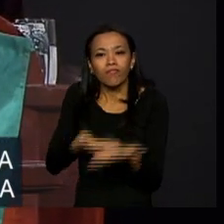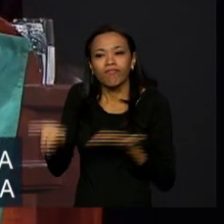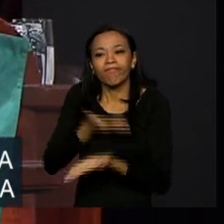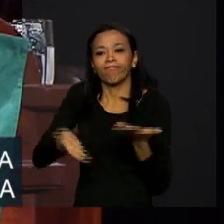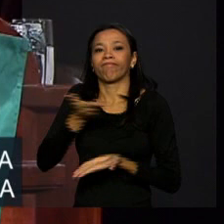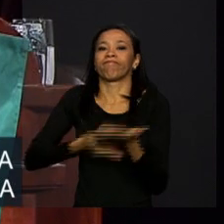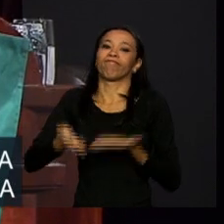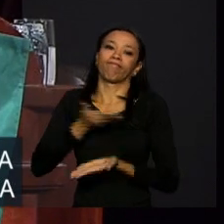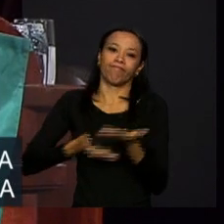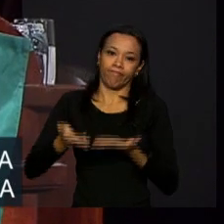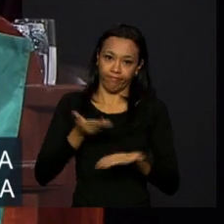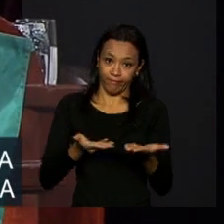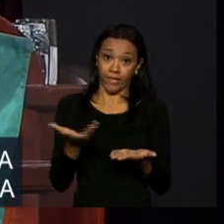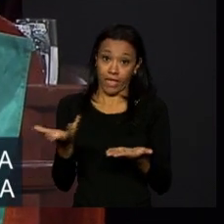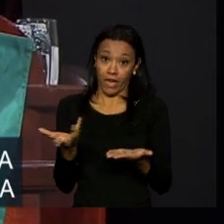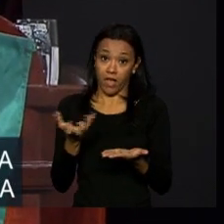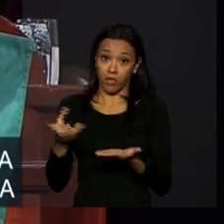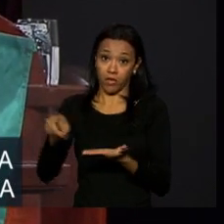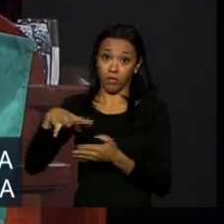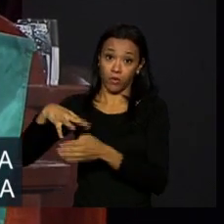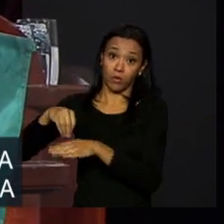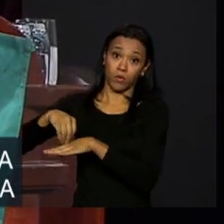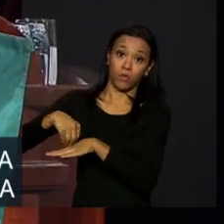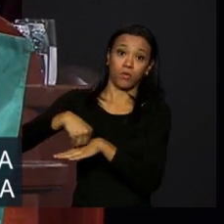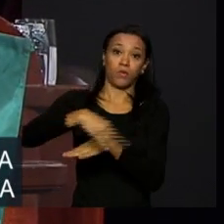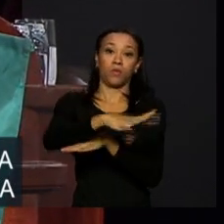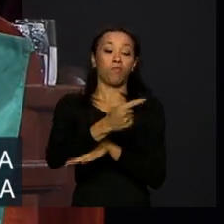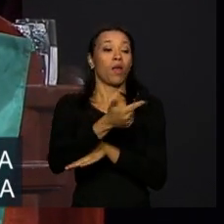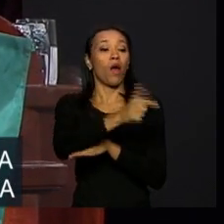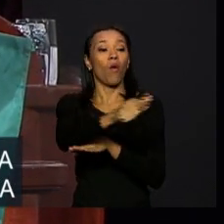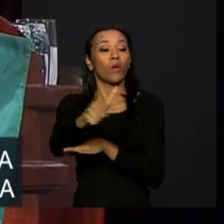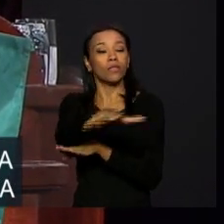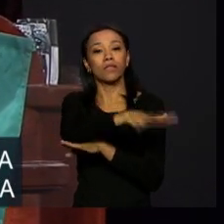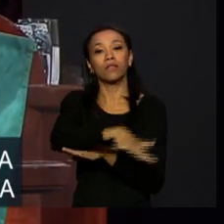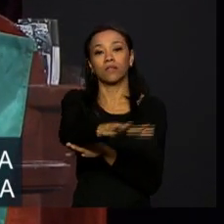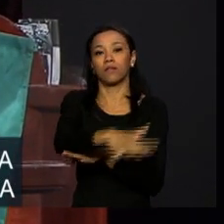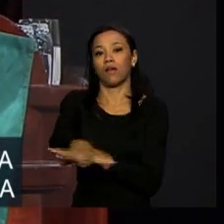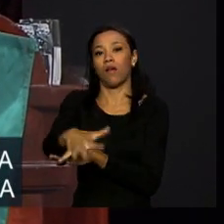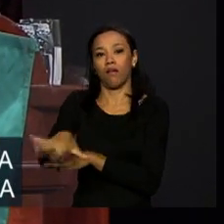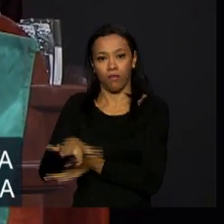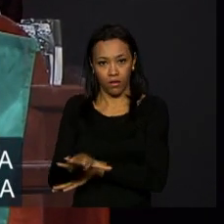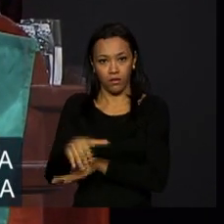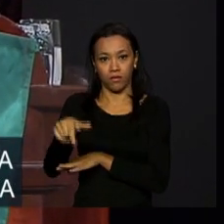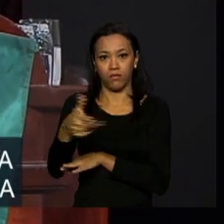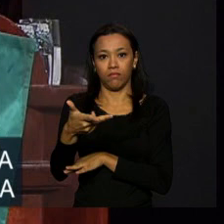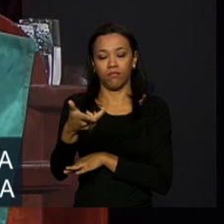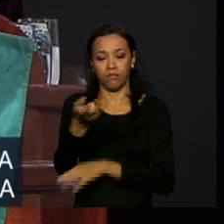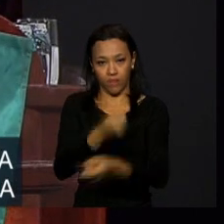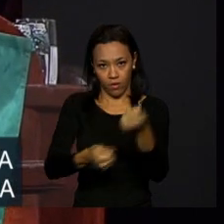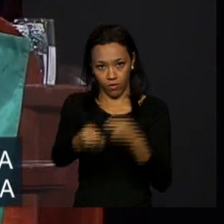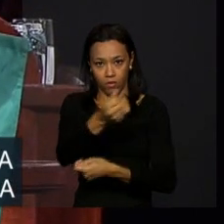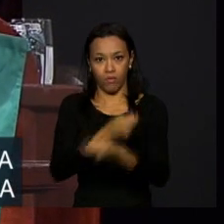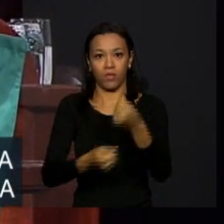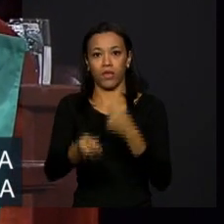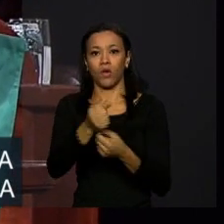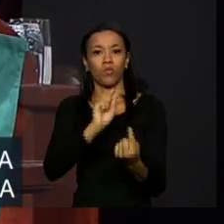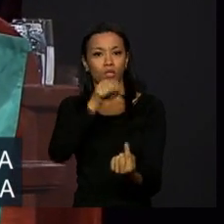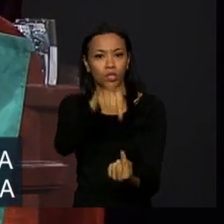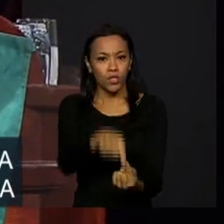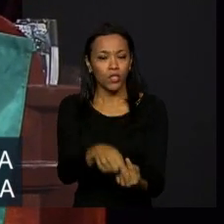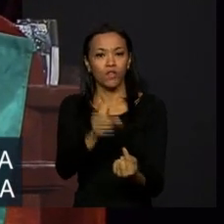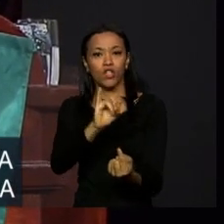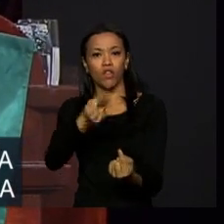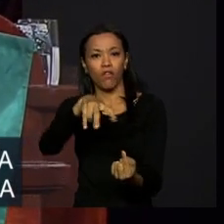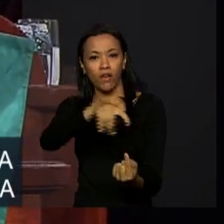inclusive reproduzi-la em outros setores em nossa relação econômica com o incentivo inova a